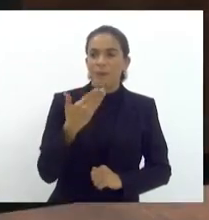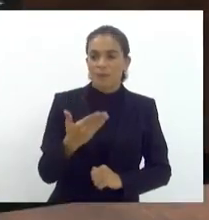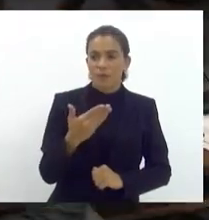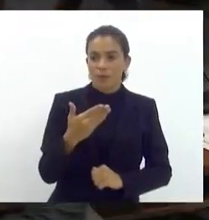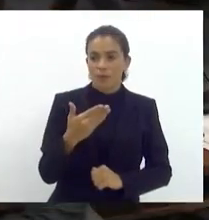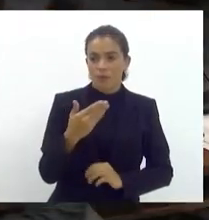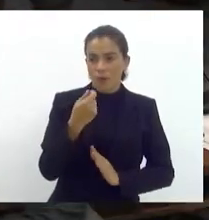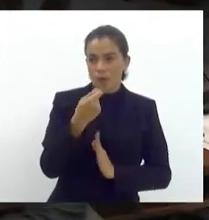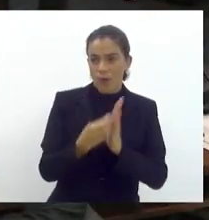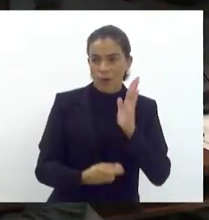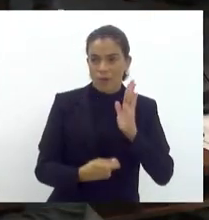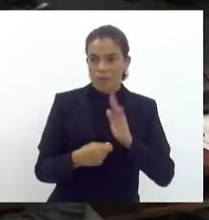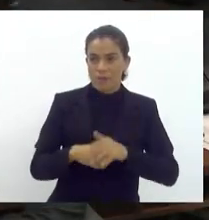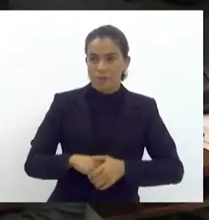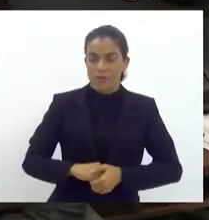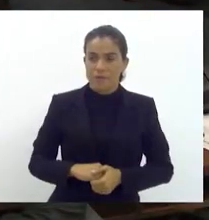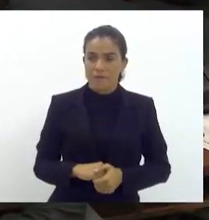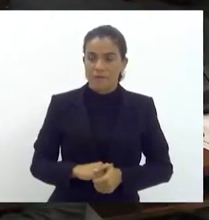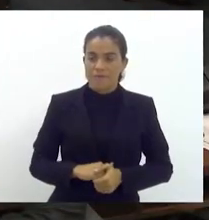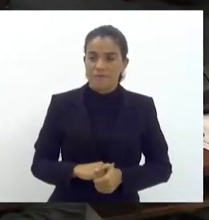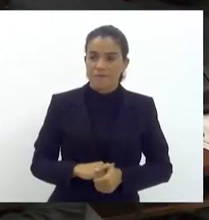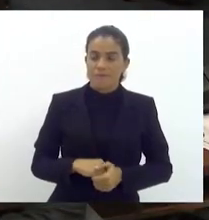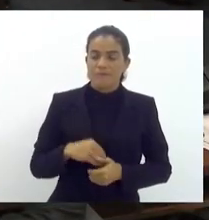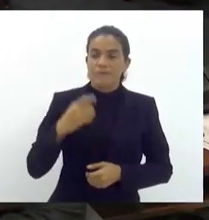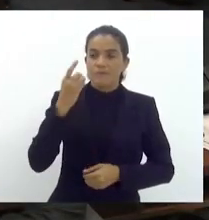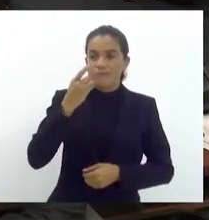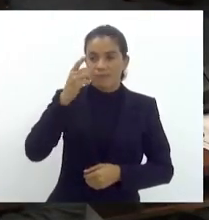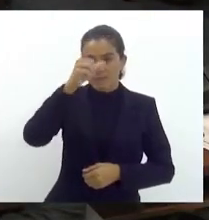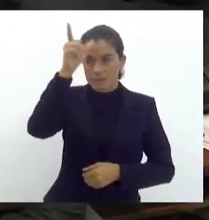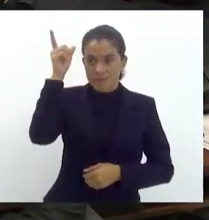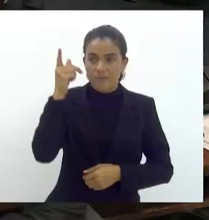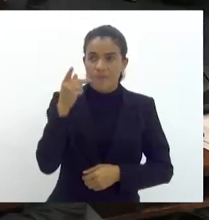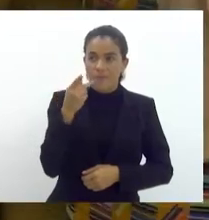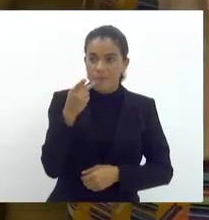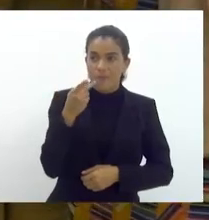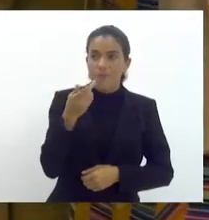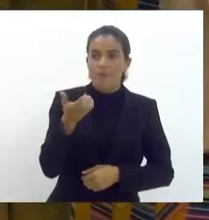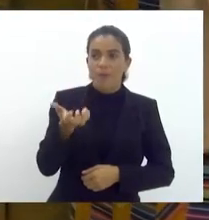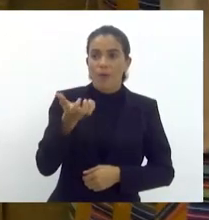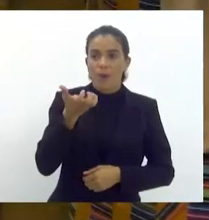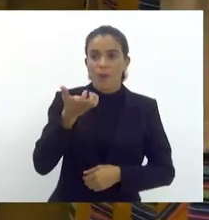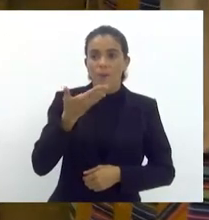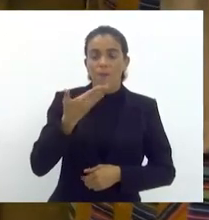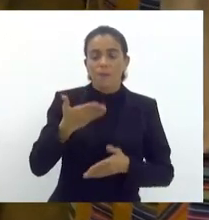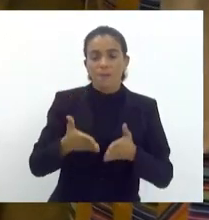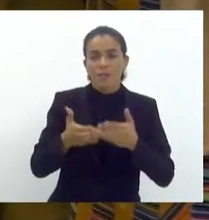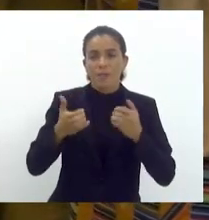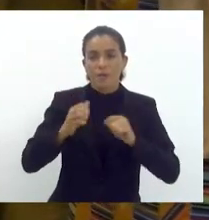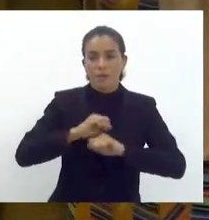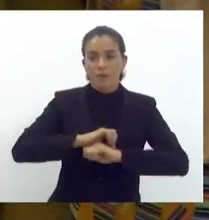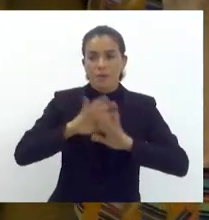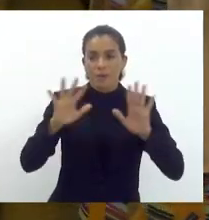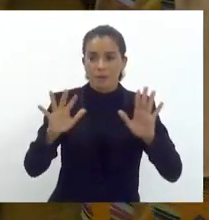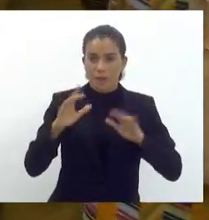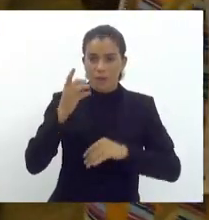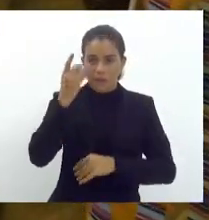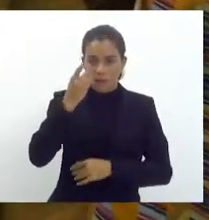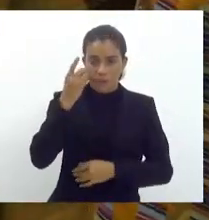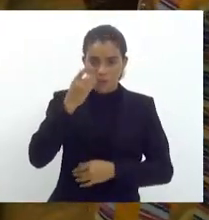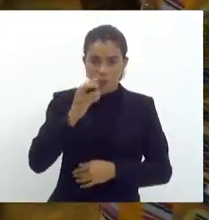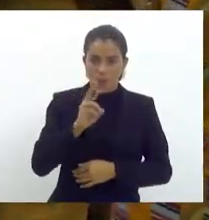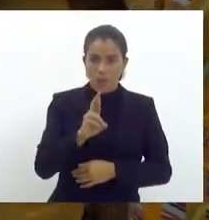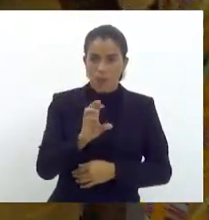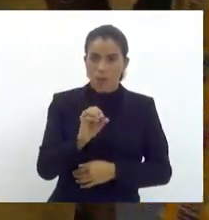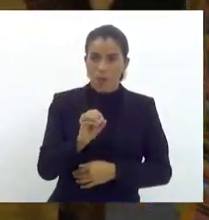redação Deputado Luiz Paulo eu queria pedir um esclarecimento ao Deputado Rodrigo